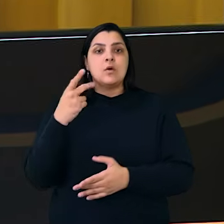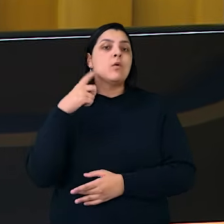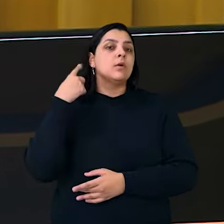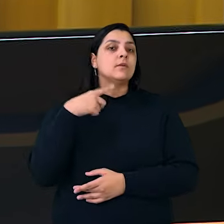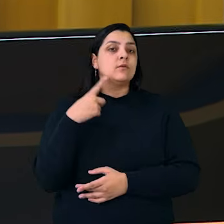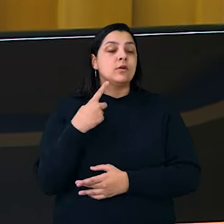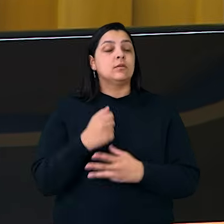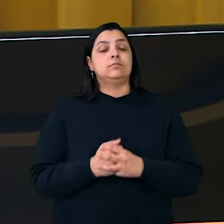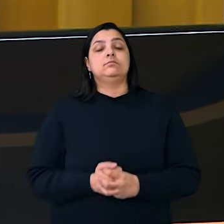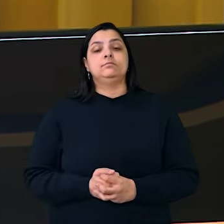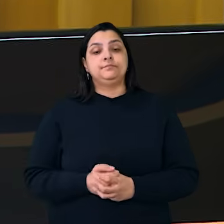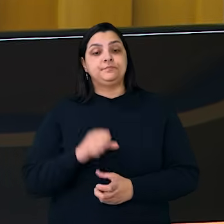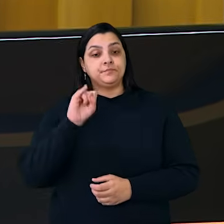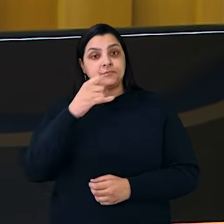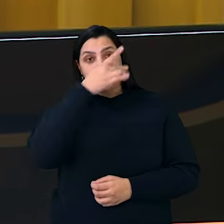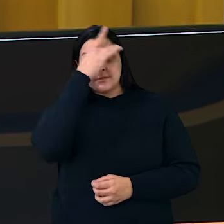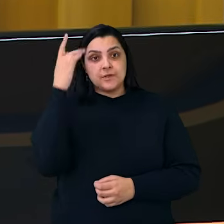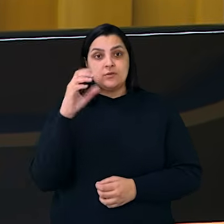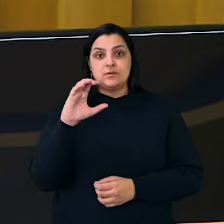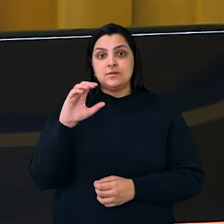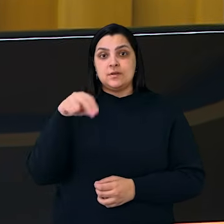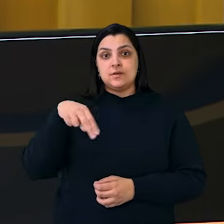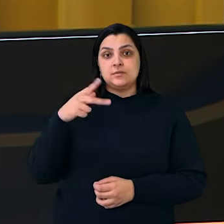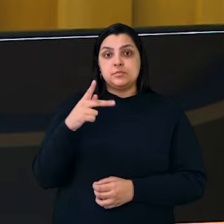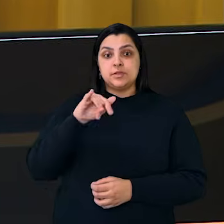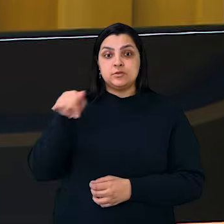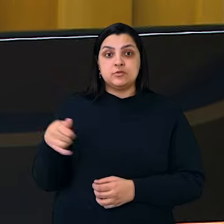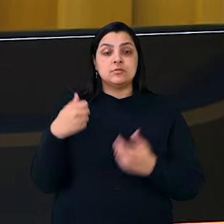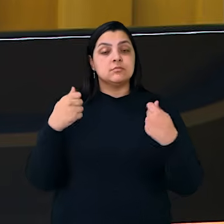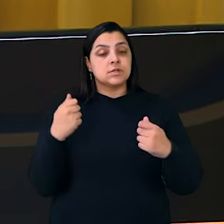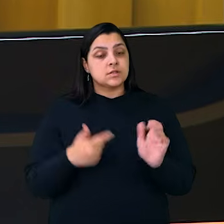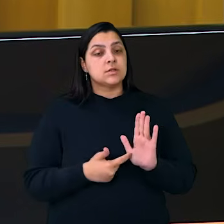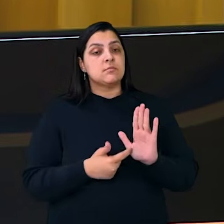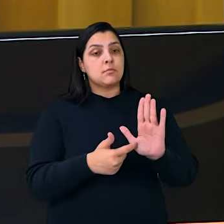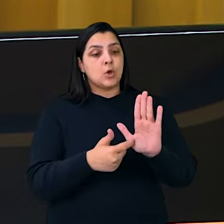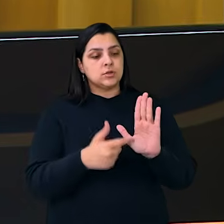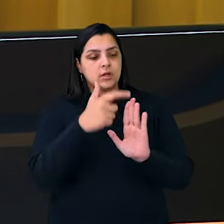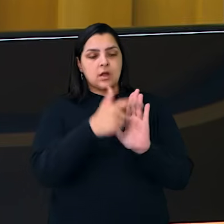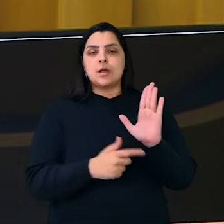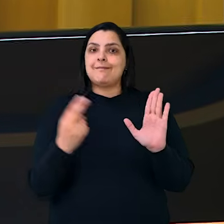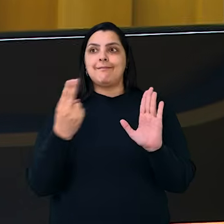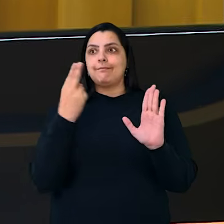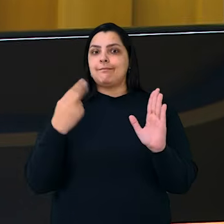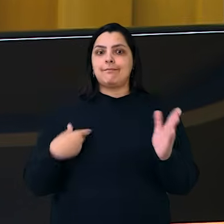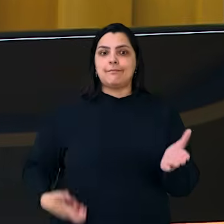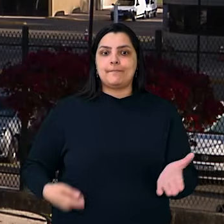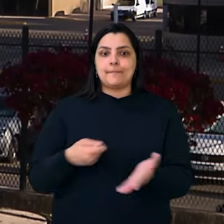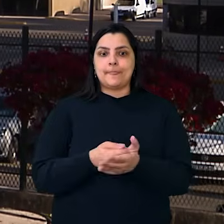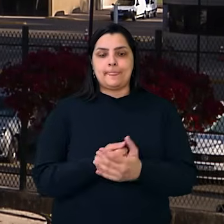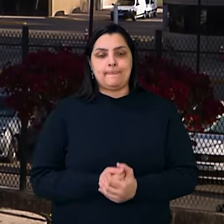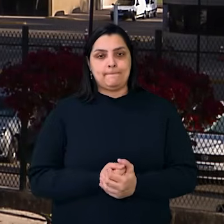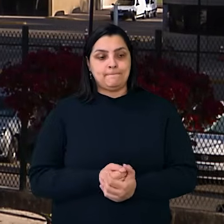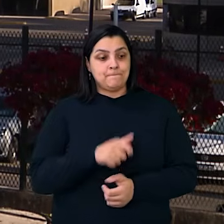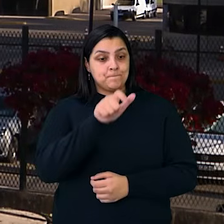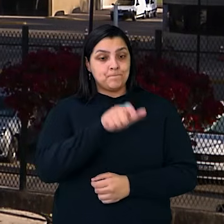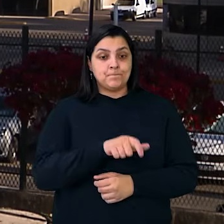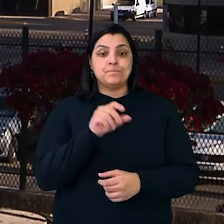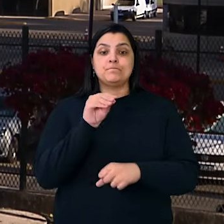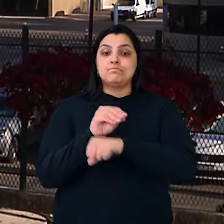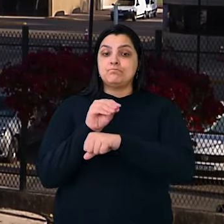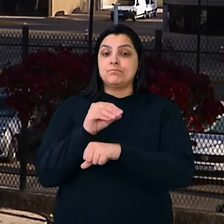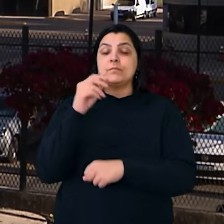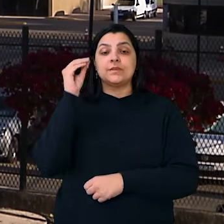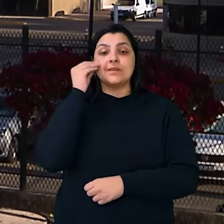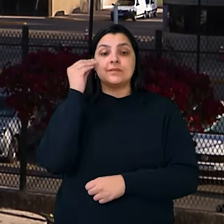pelo advogado. Já para a pessoa jurídica, é necessária a demonstração dessa impossibilidade. A cuidadora tentou levar